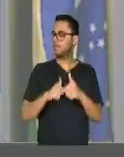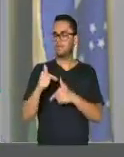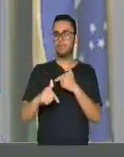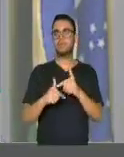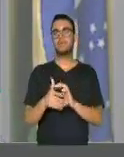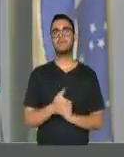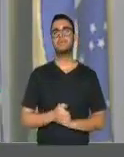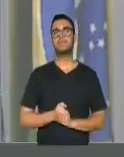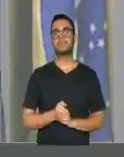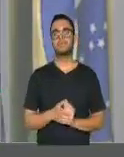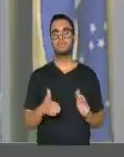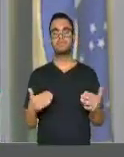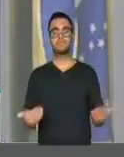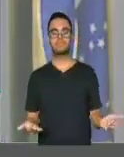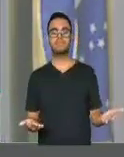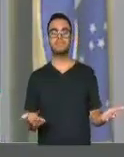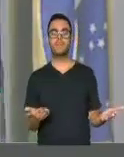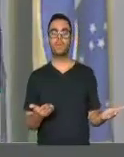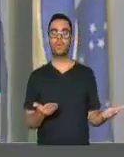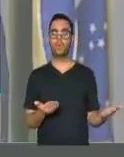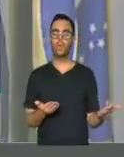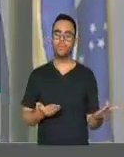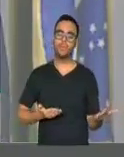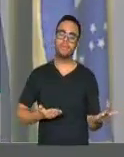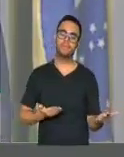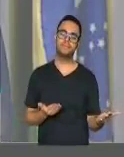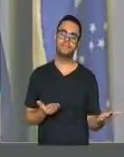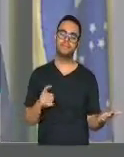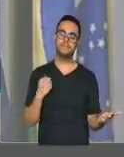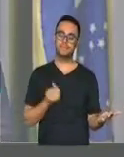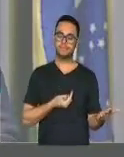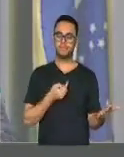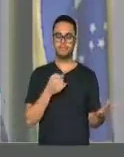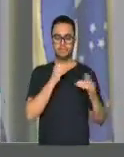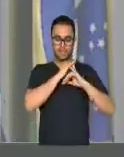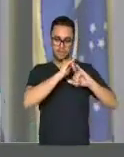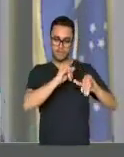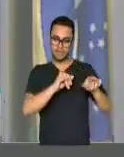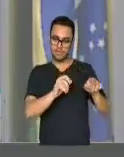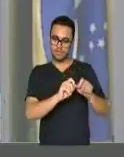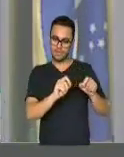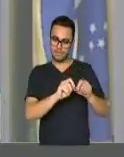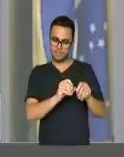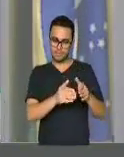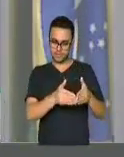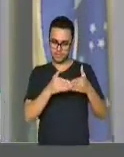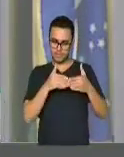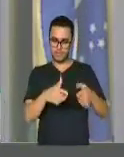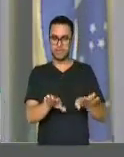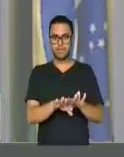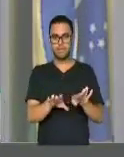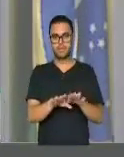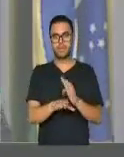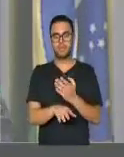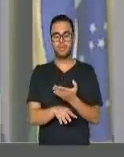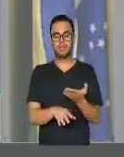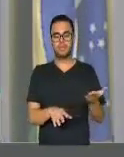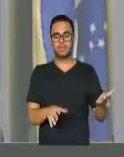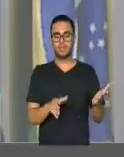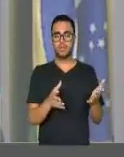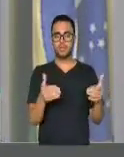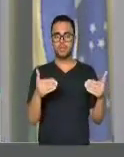trabalho. E aí a gente deixa esse registro, faz esse apelo também para que